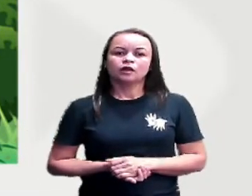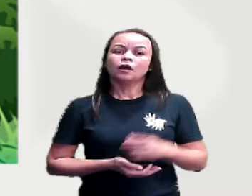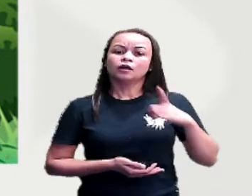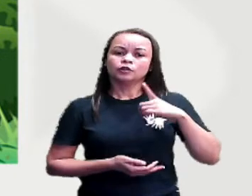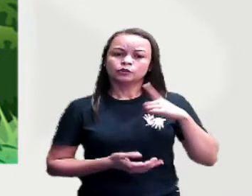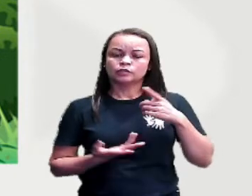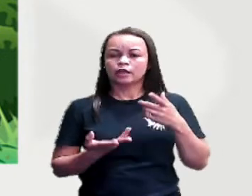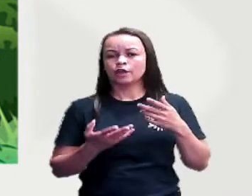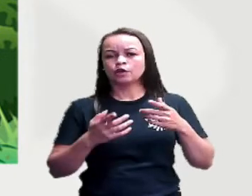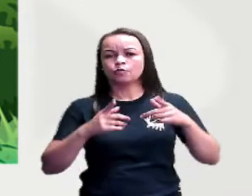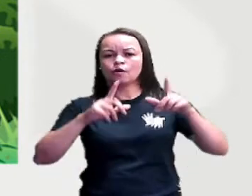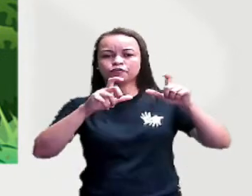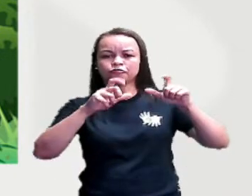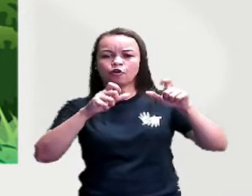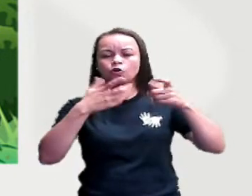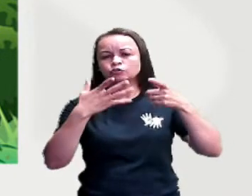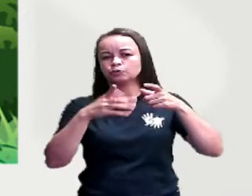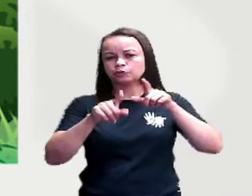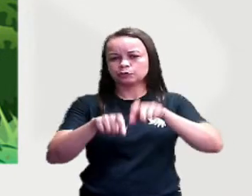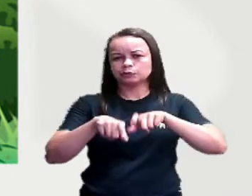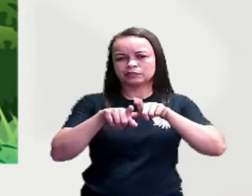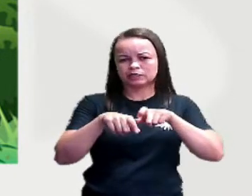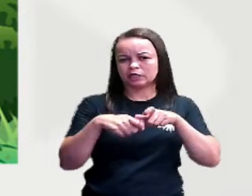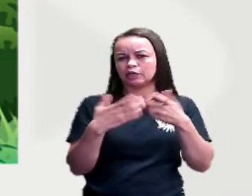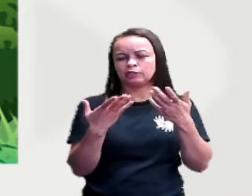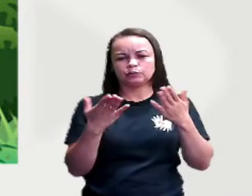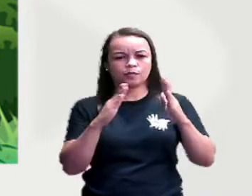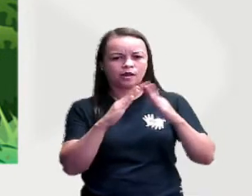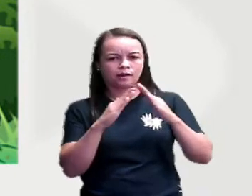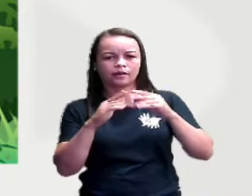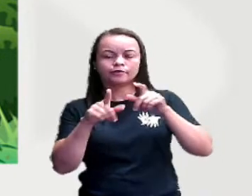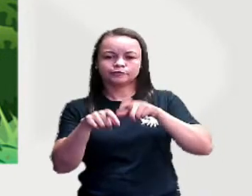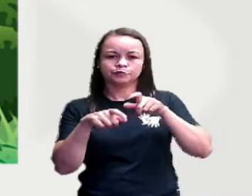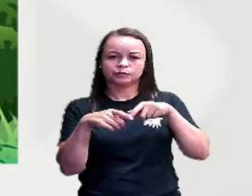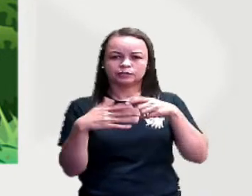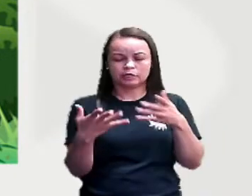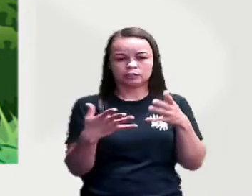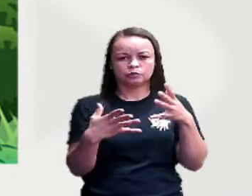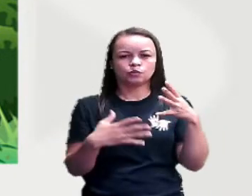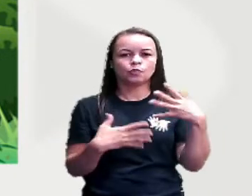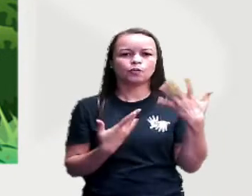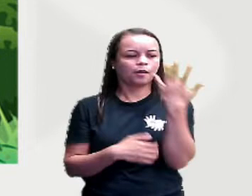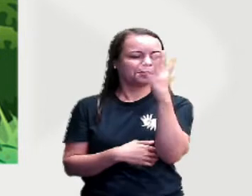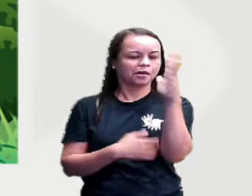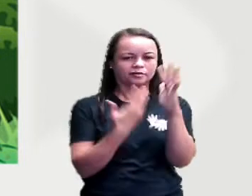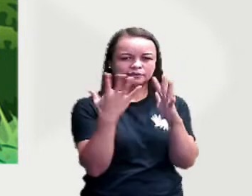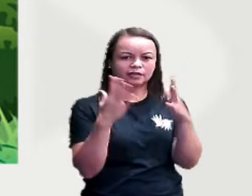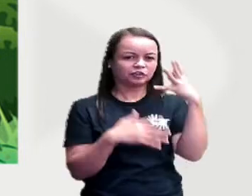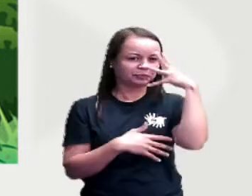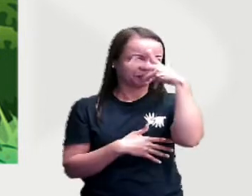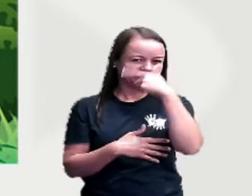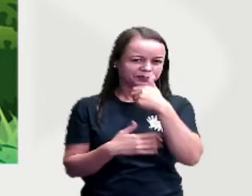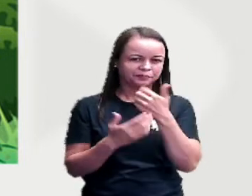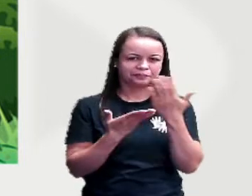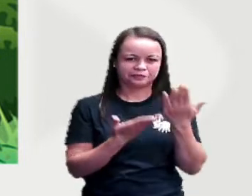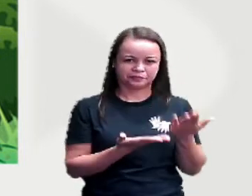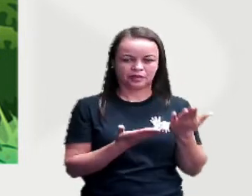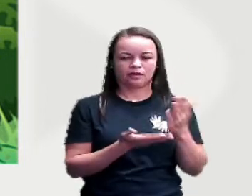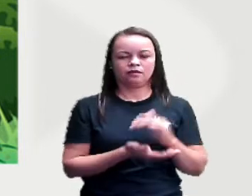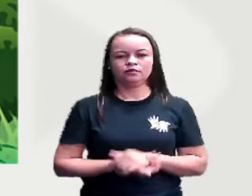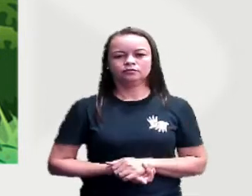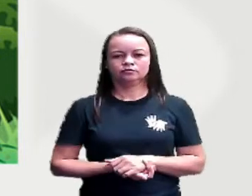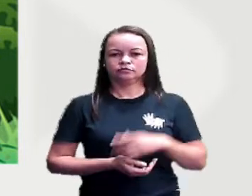sítio, uma chácara, uma paisagem bem bonita, não é isso? E aí, Eu tenho aqui algumas